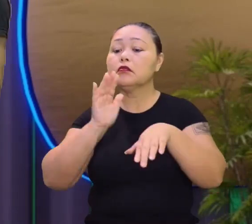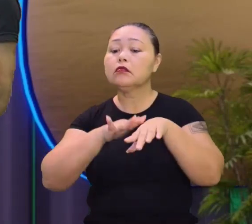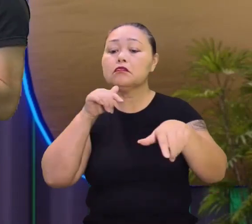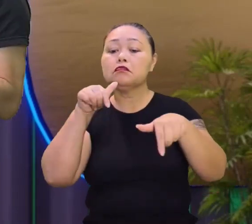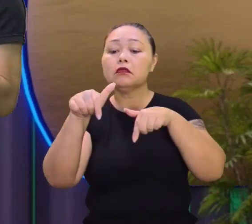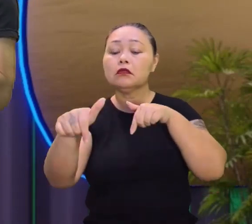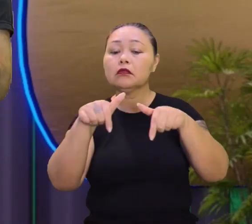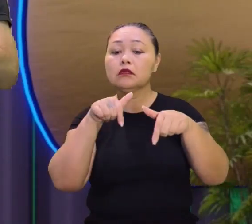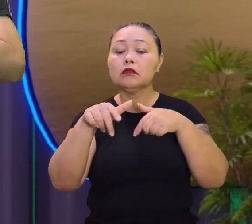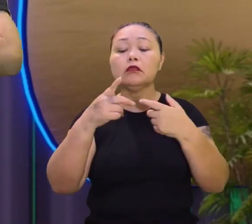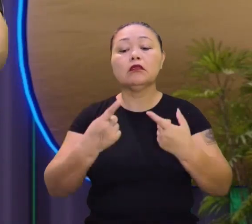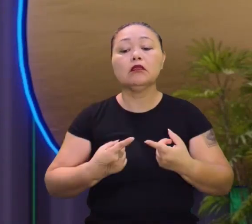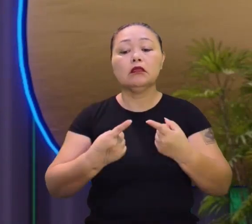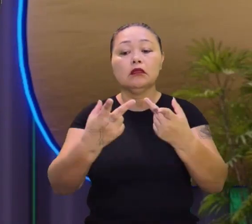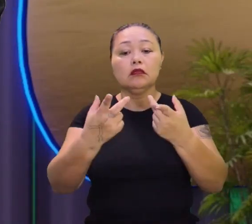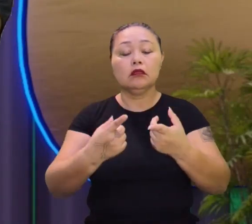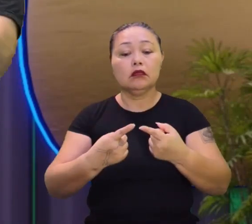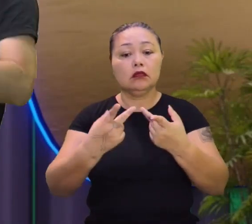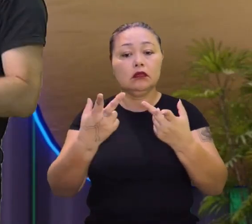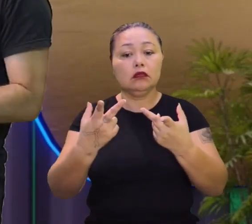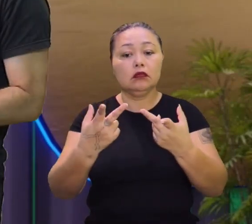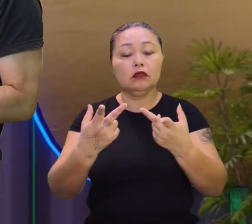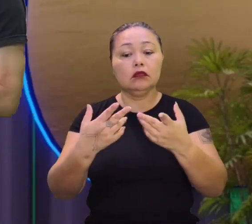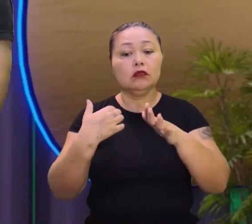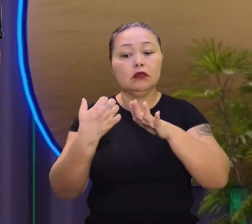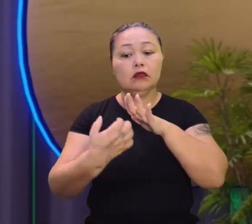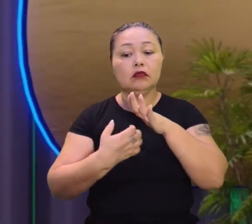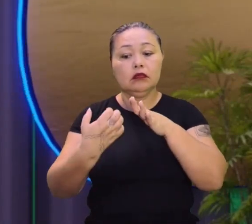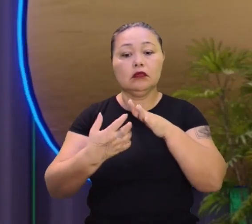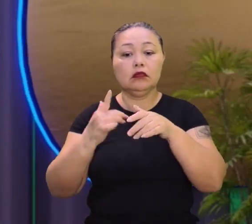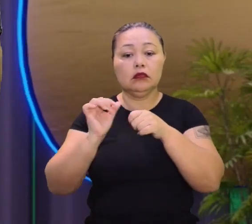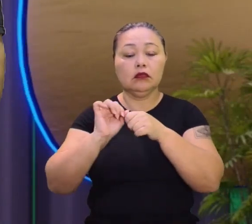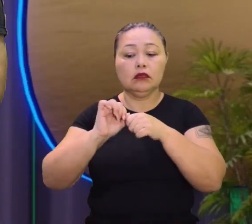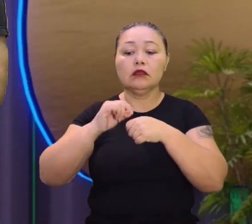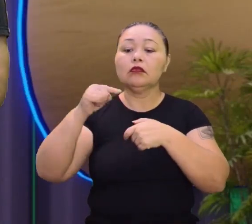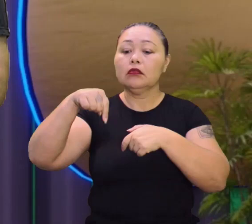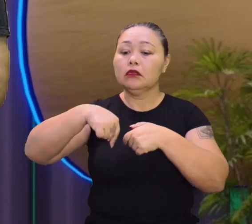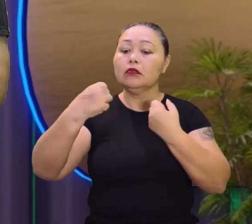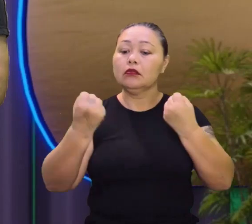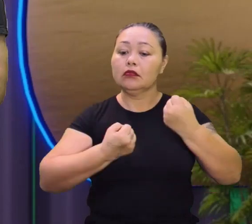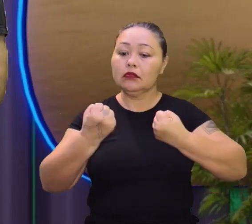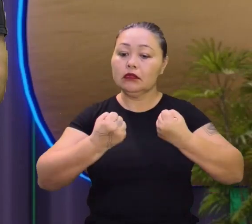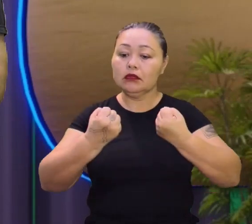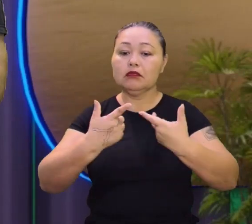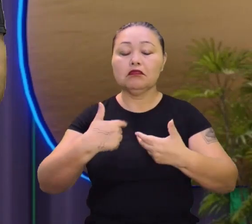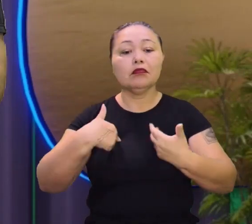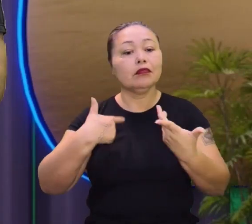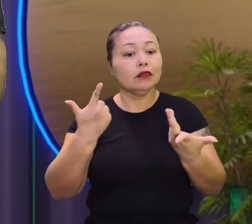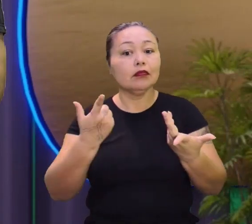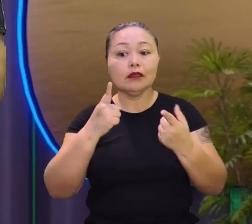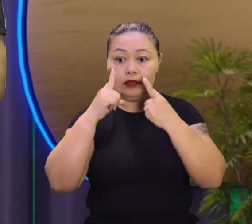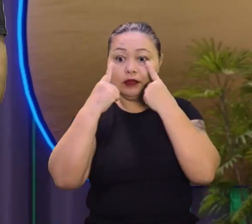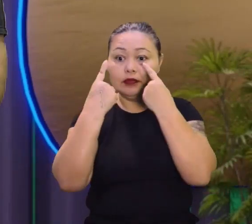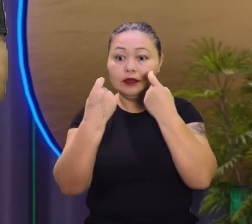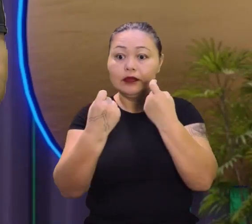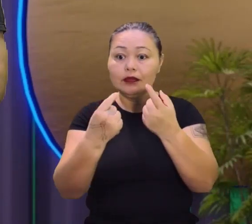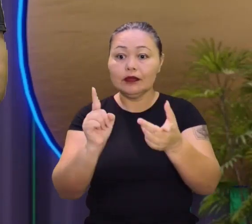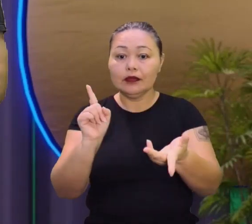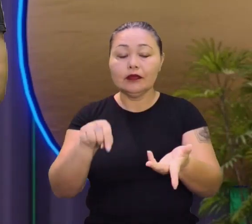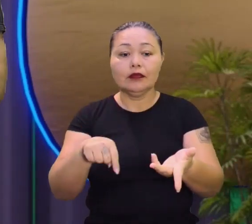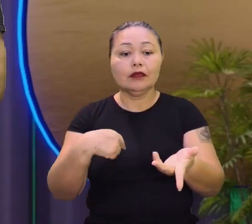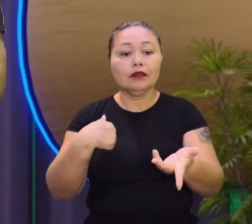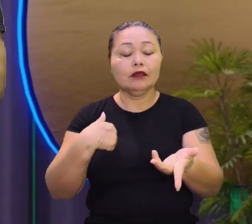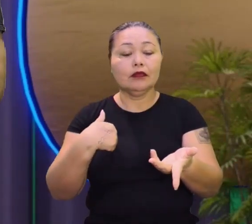trabalhando. Muito bem. Ela é vendedora de uma grande empresa multinacional de carros. Que ótimo, hein? Maravilha. Interessante, né? Com